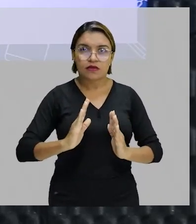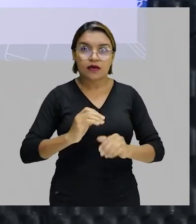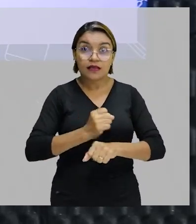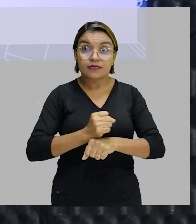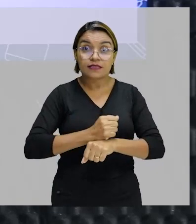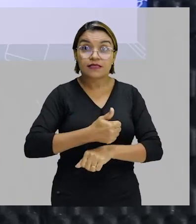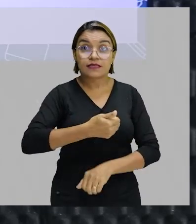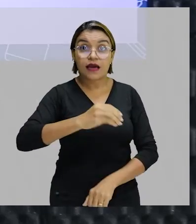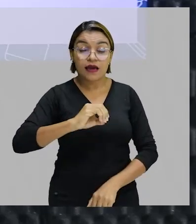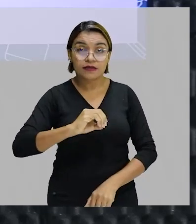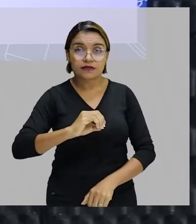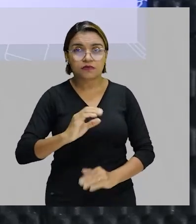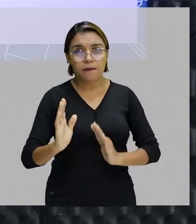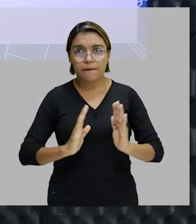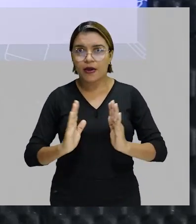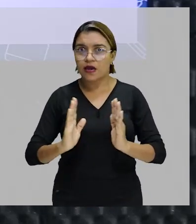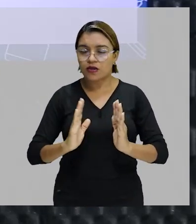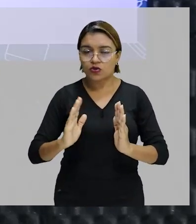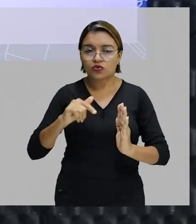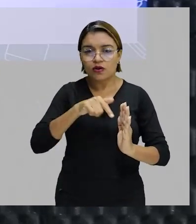dentre esse período,